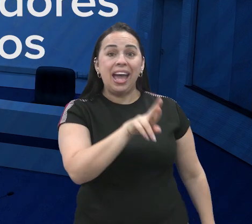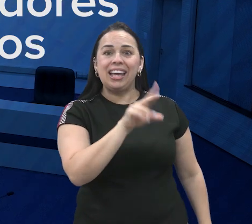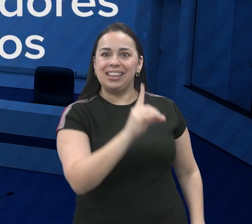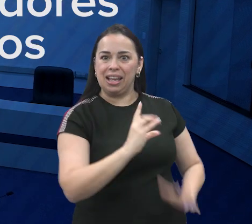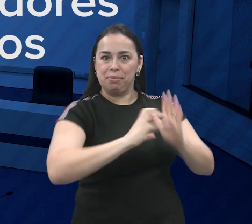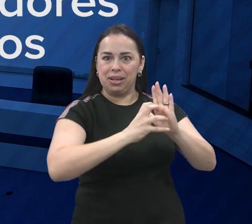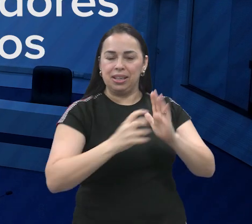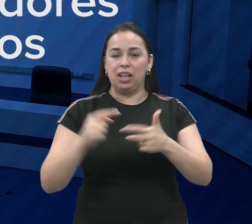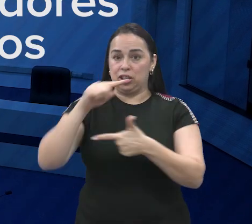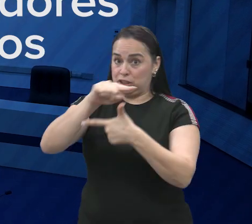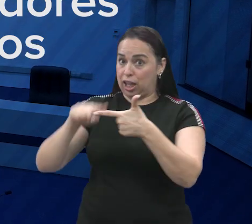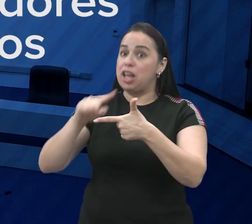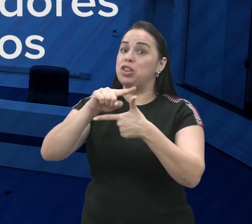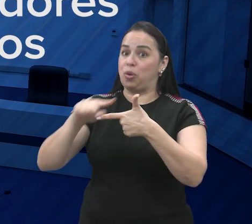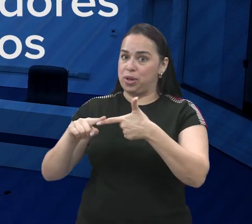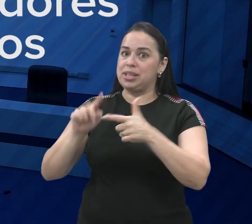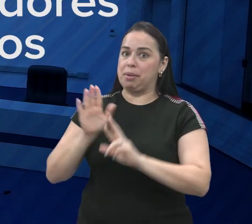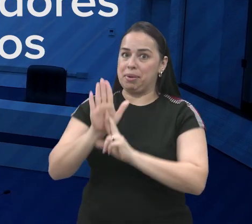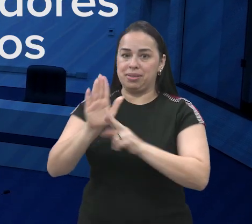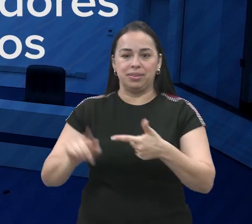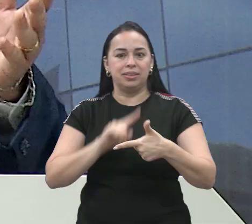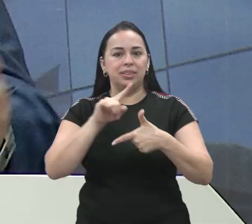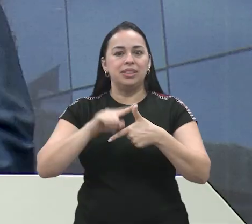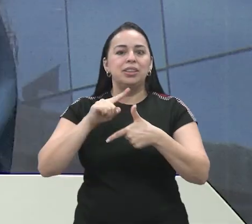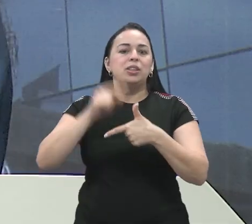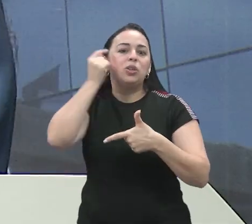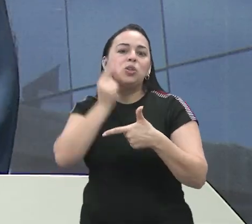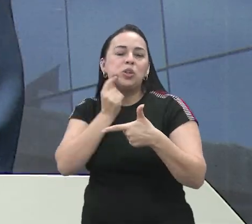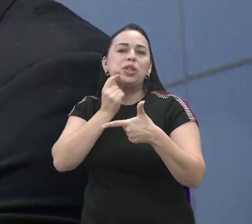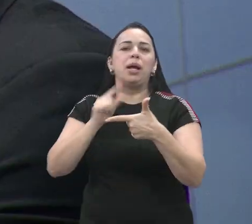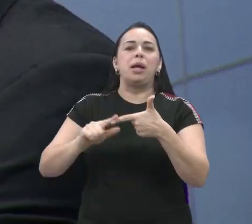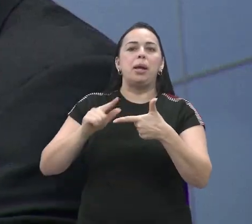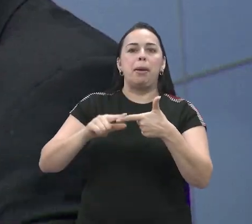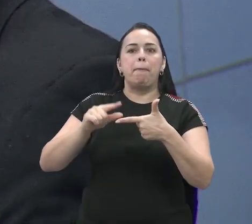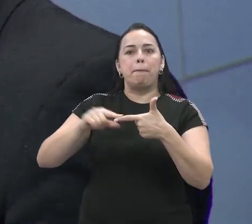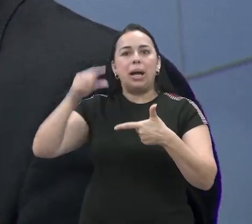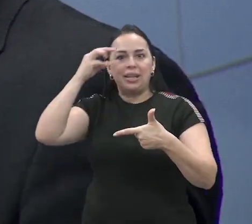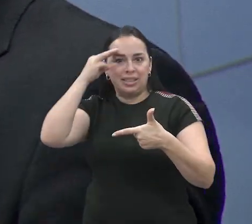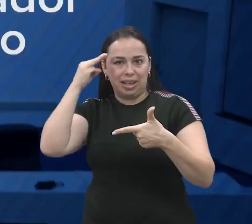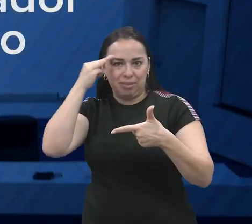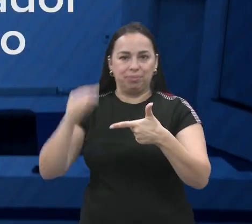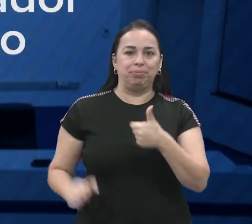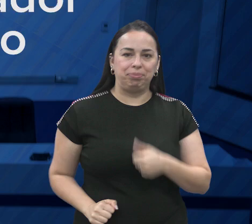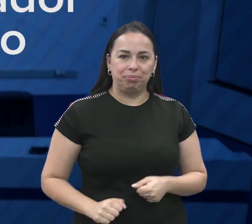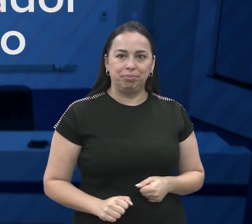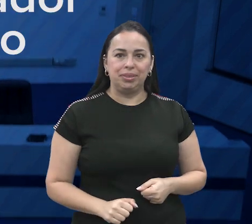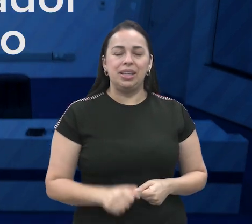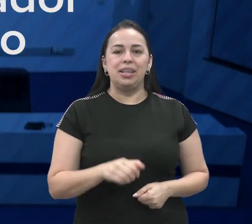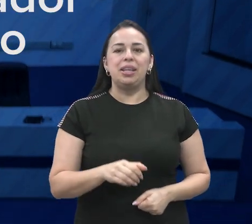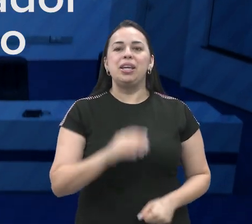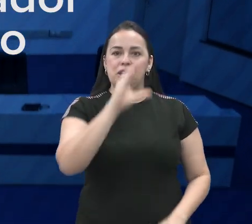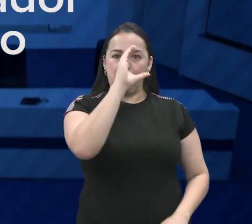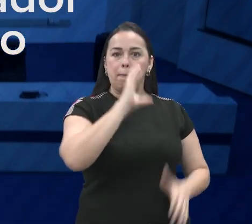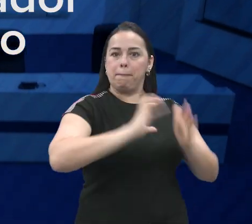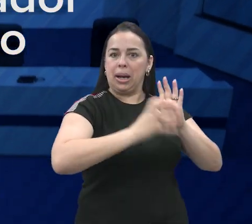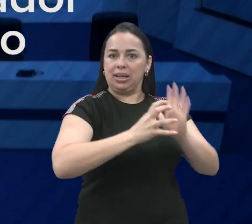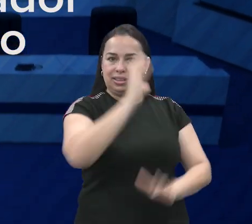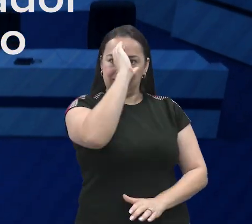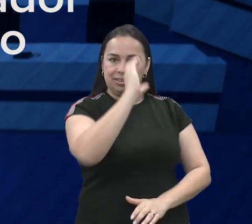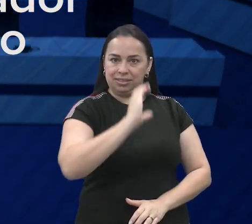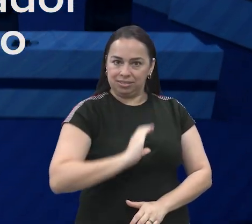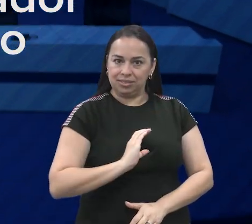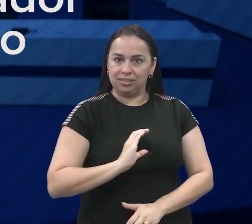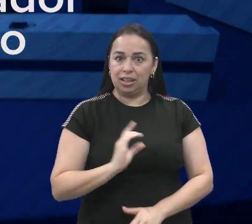O PRD tem 2 representantes na Câmara, Gilson Campos e Marcelo Garcia. O representante do Cidadania